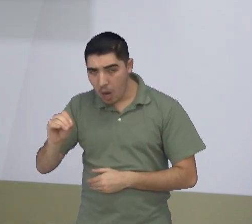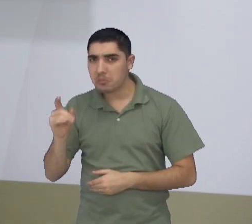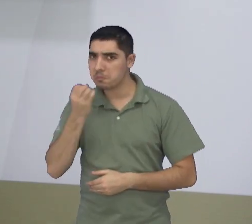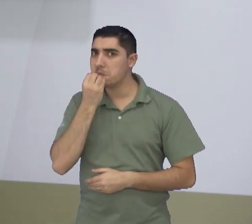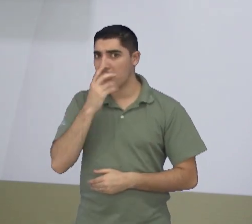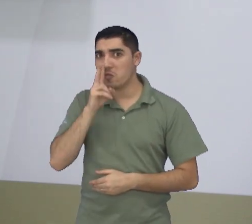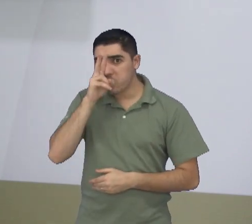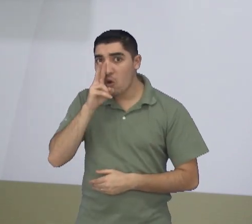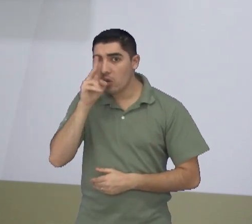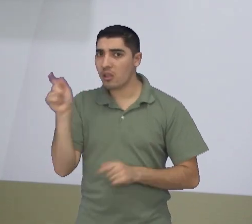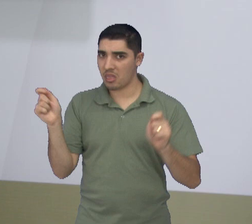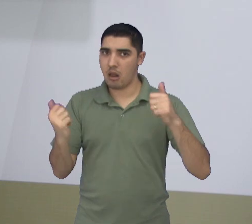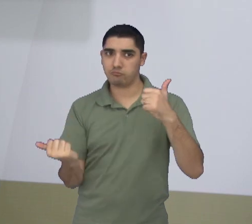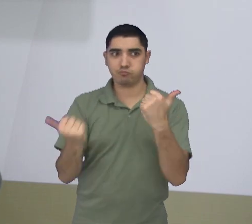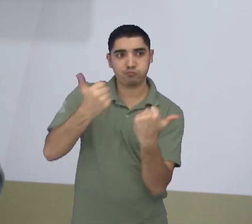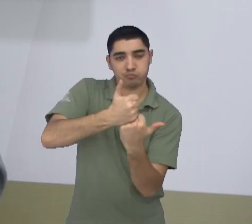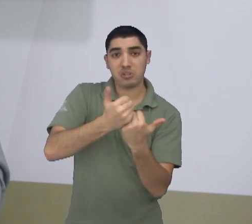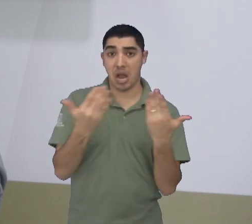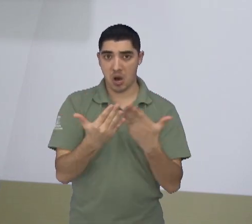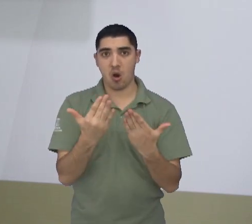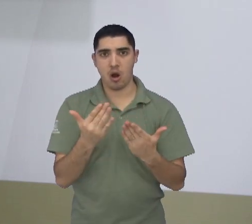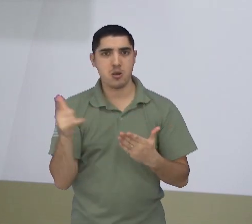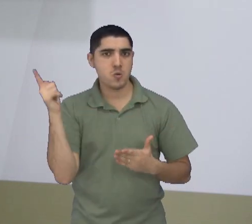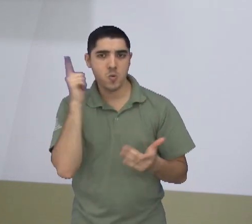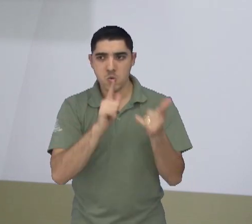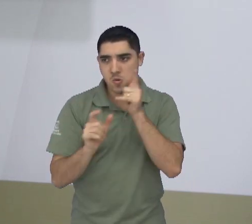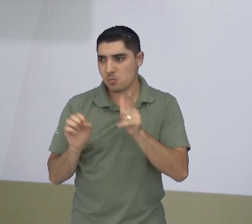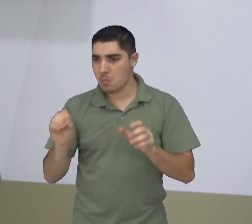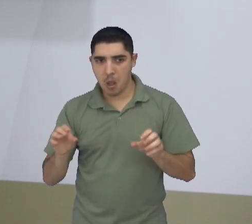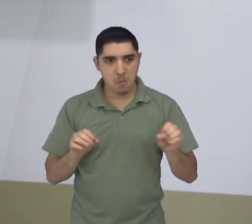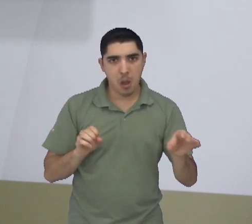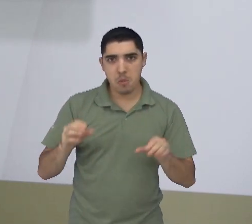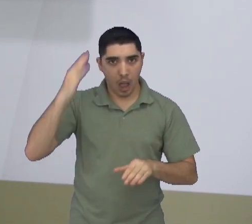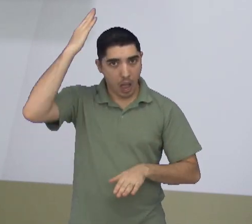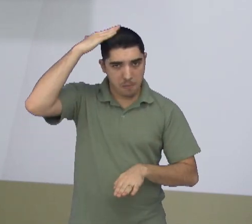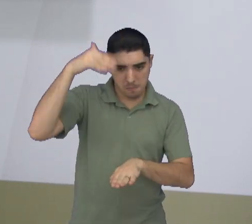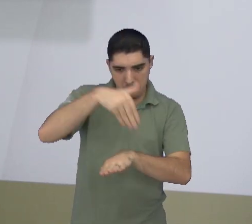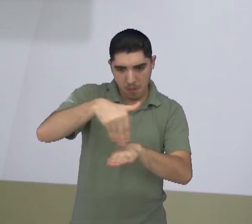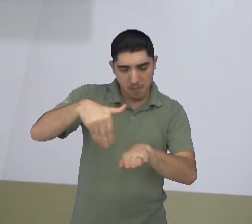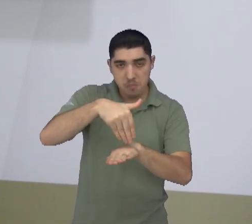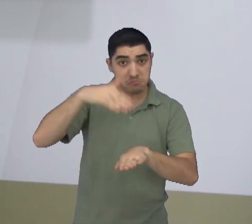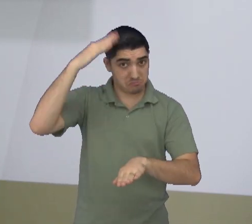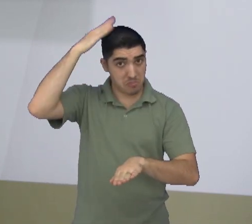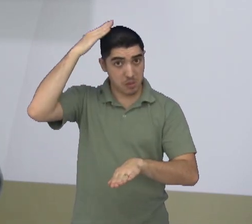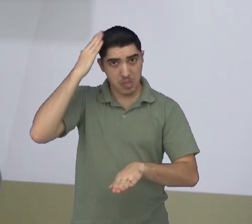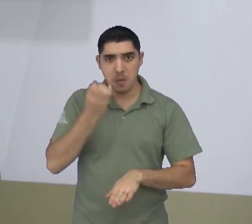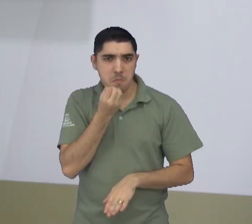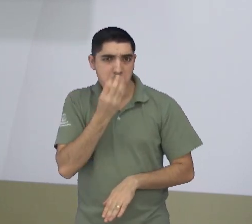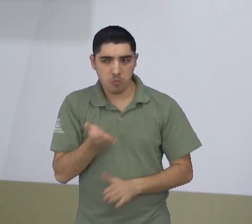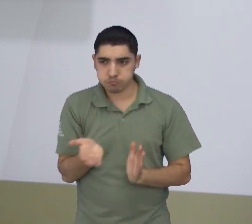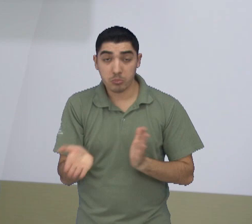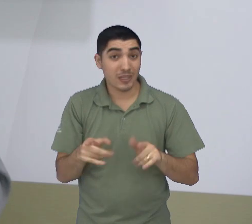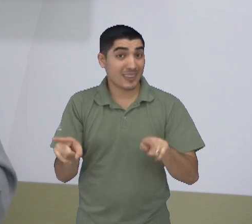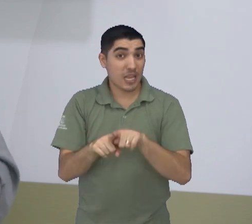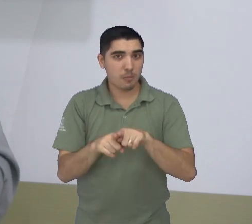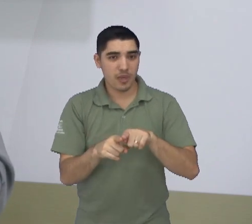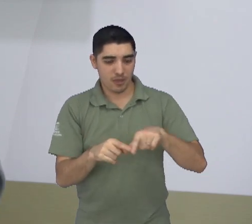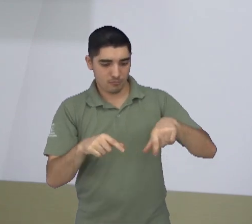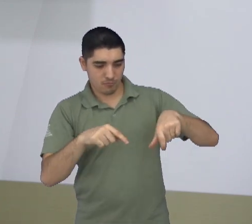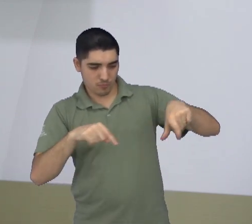que ele pode entregar dentro de campo. É um jogador também que entrega a parte dos chutes de fora da